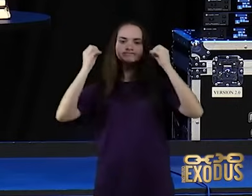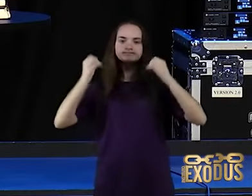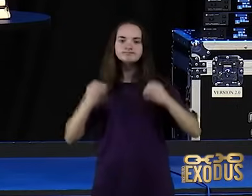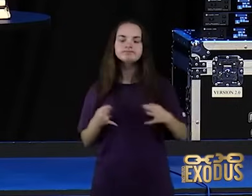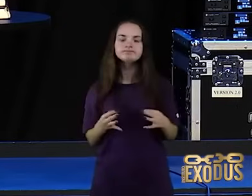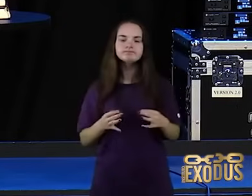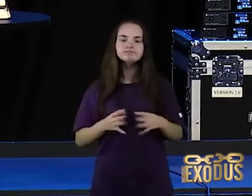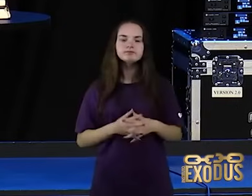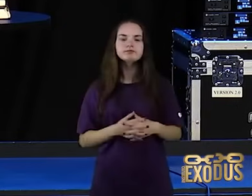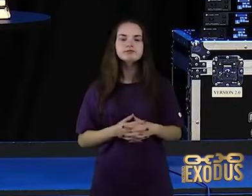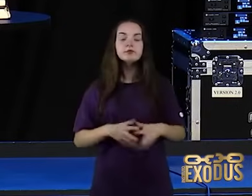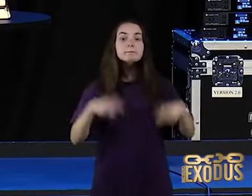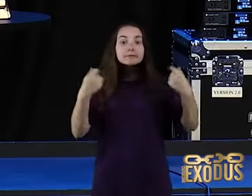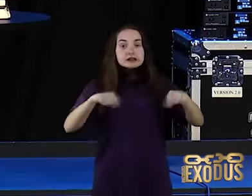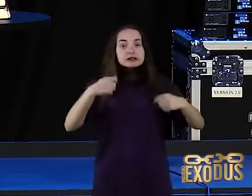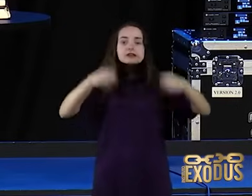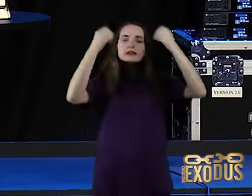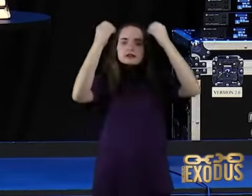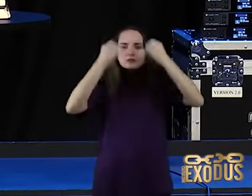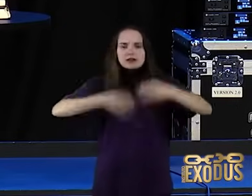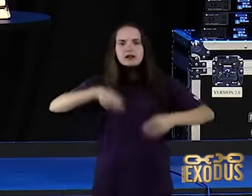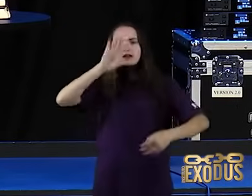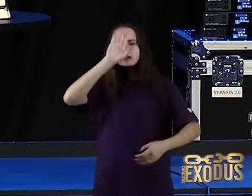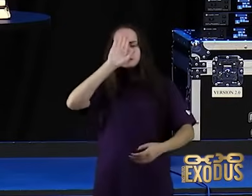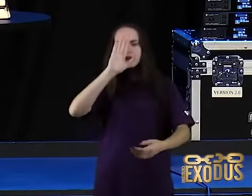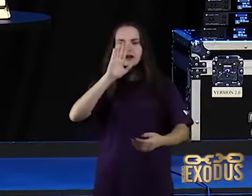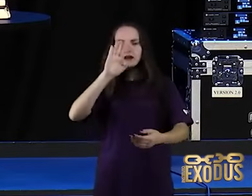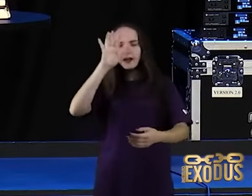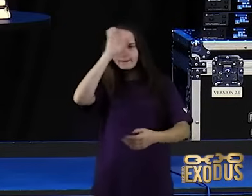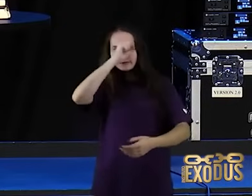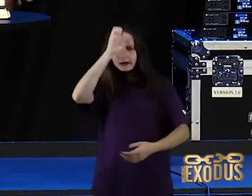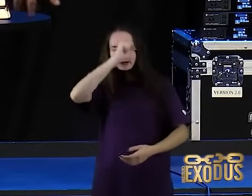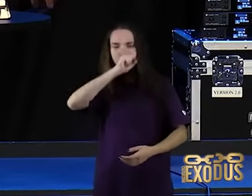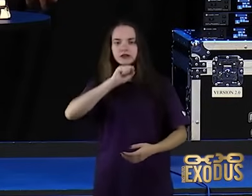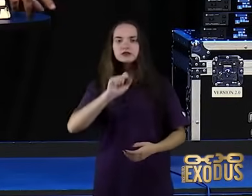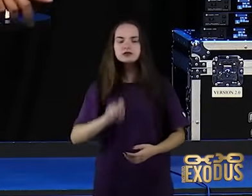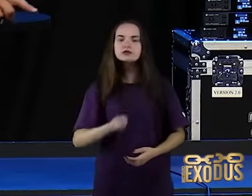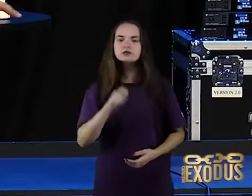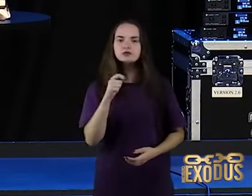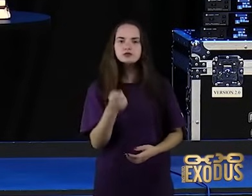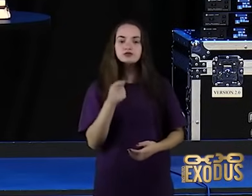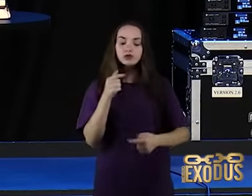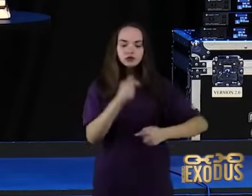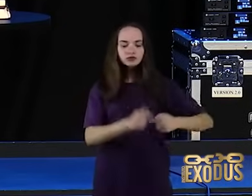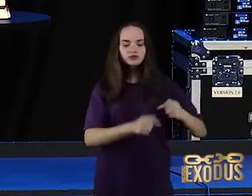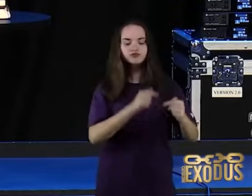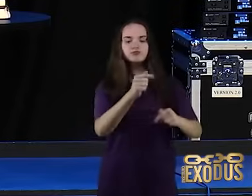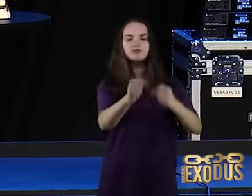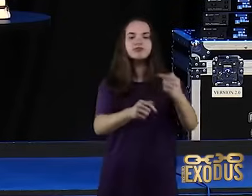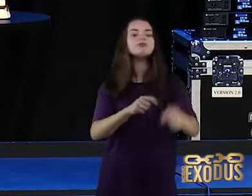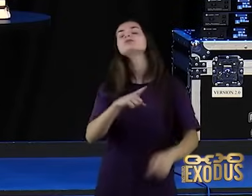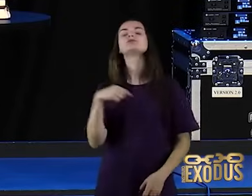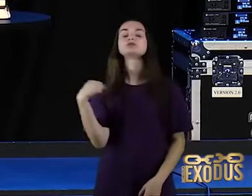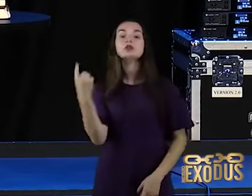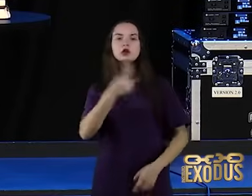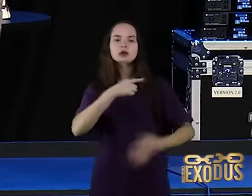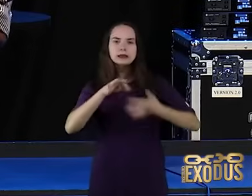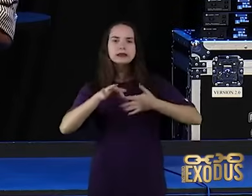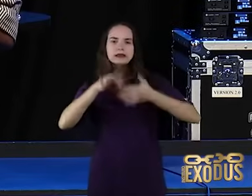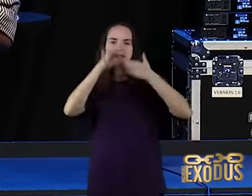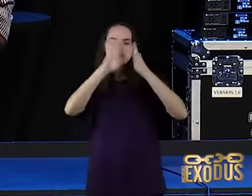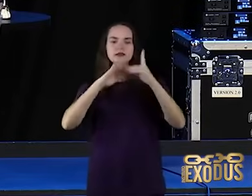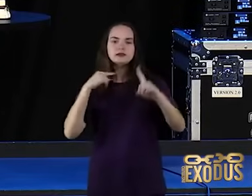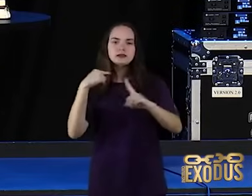quê porque a gente precisa tratar disso nós lemos junto com os pastores a liderança da igreja um livro que trata disso